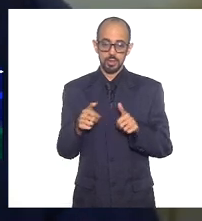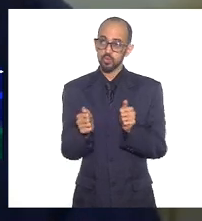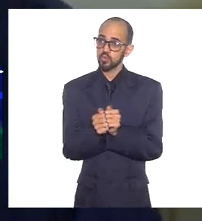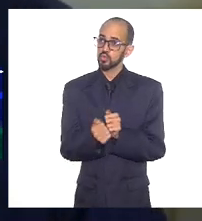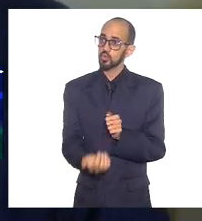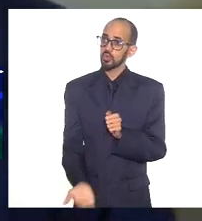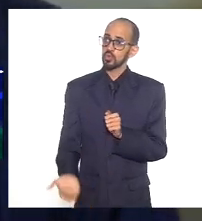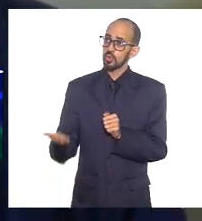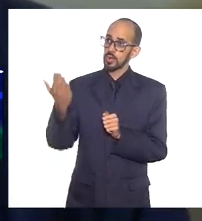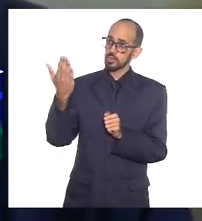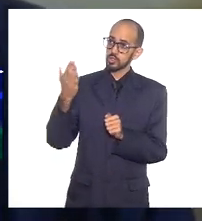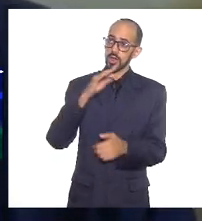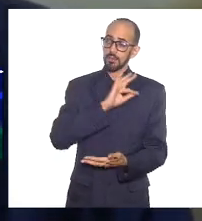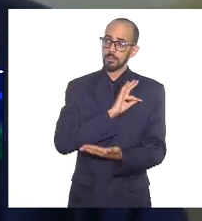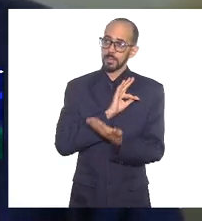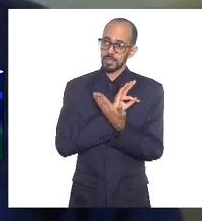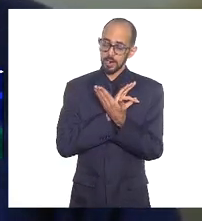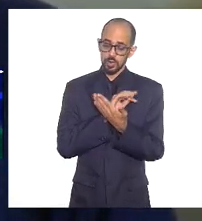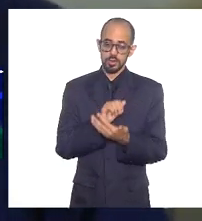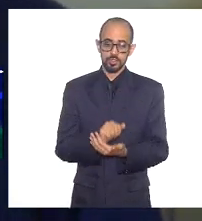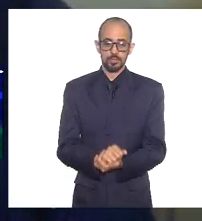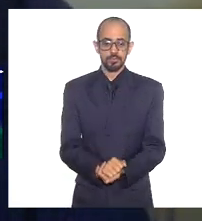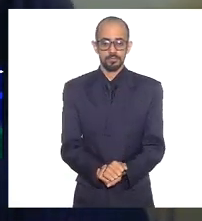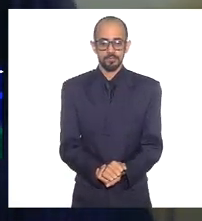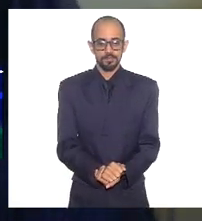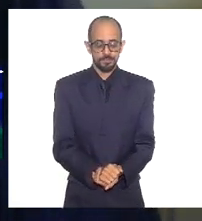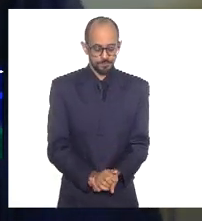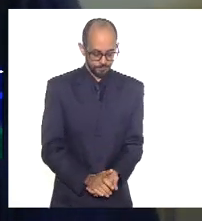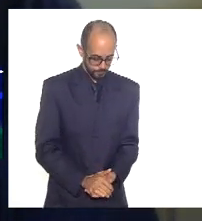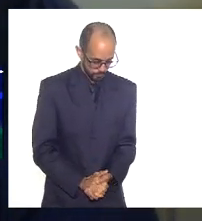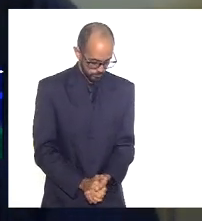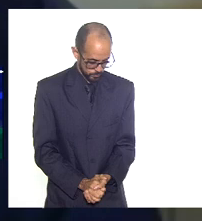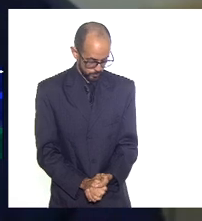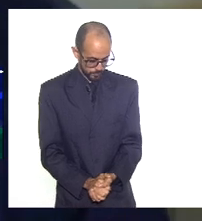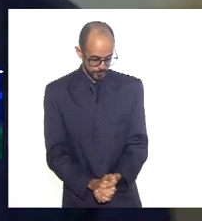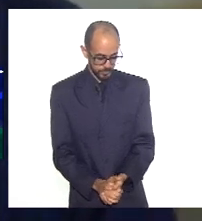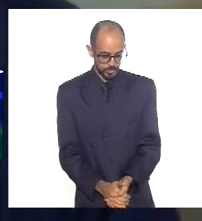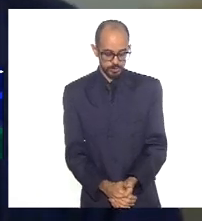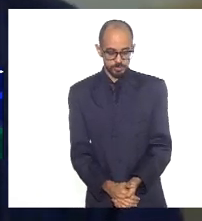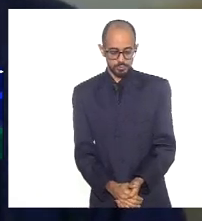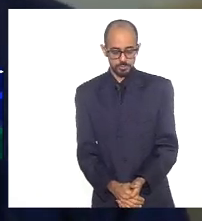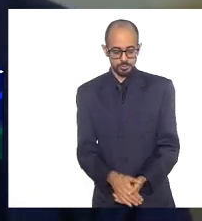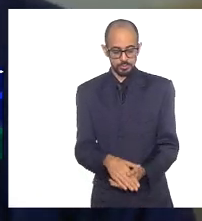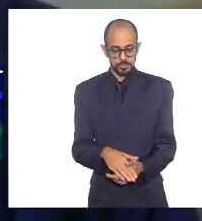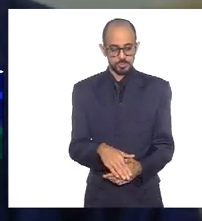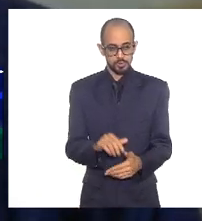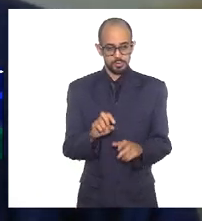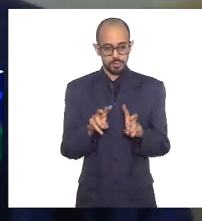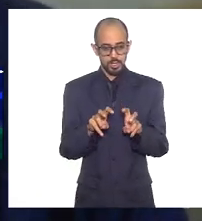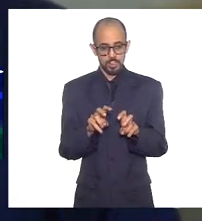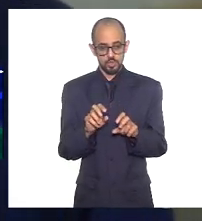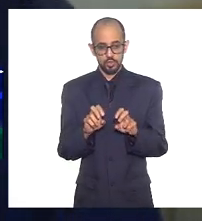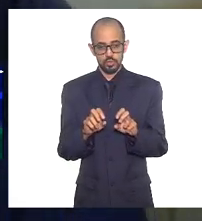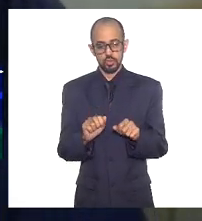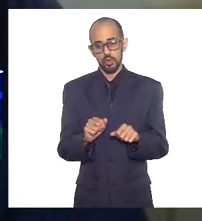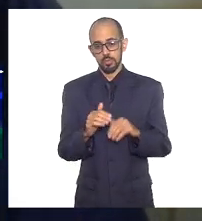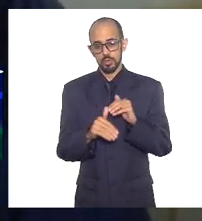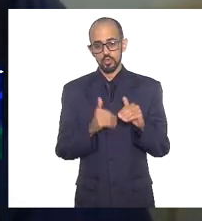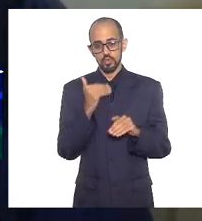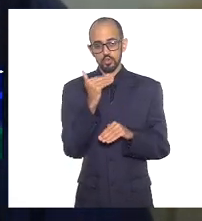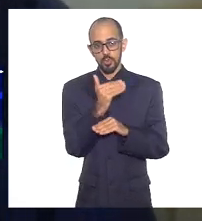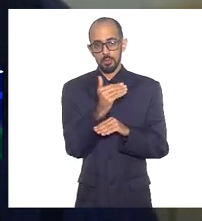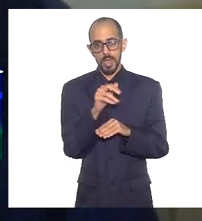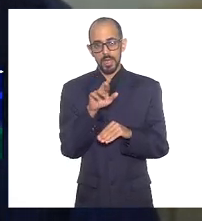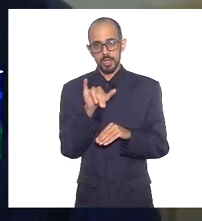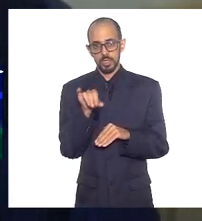excelência deputada Marta Rocha que é em relação ao Supera Rio Supera